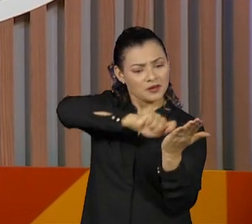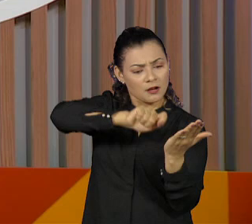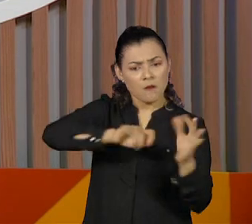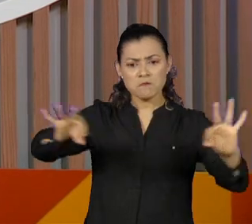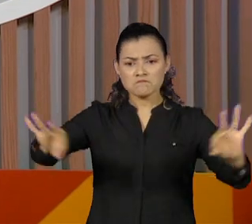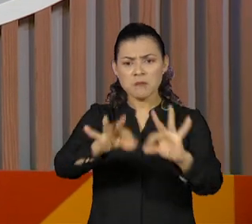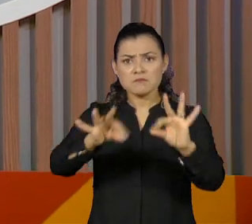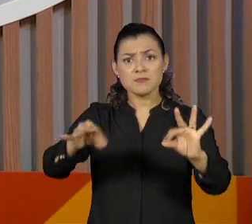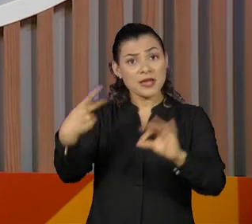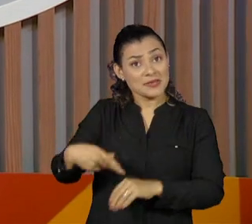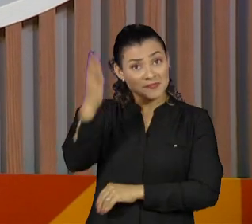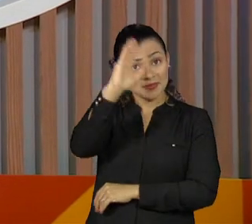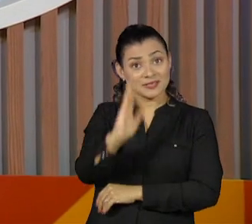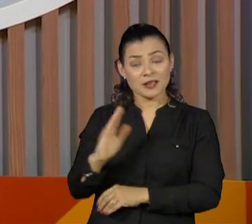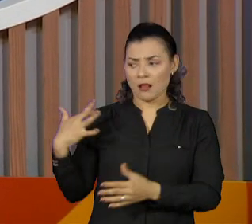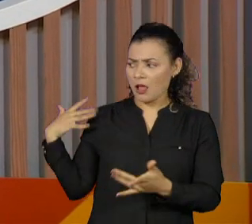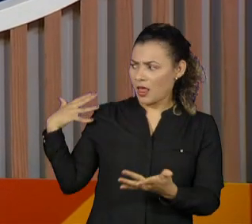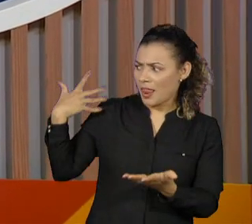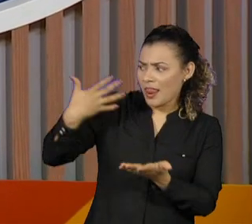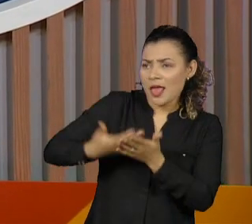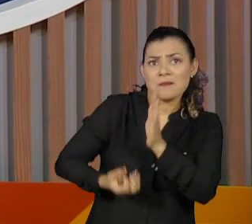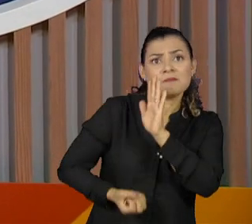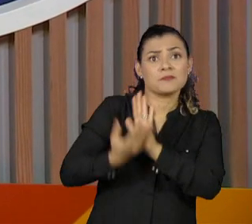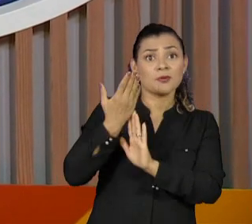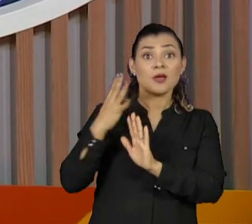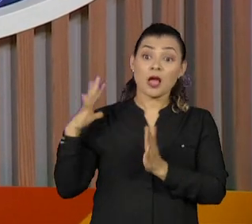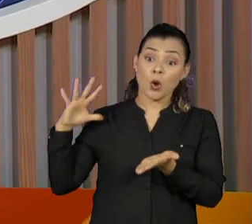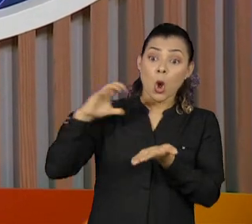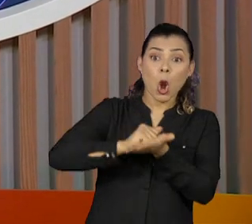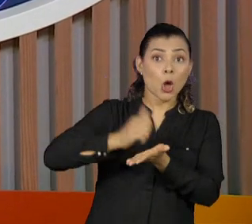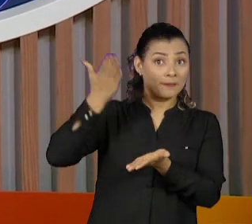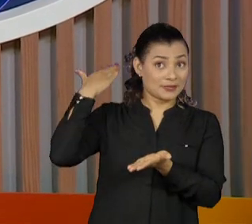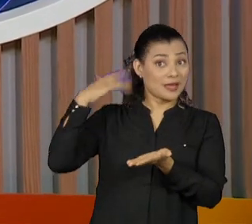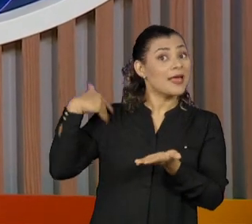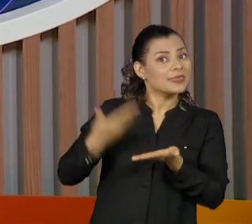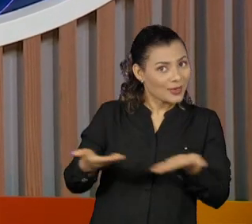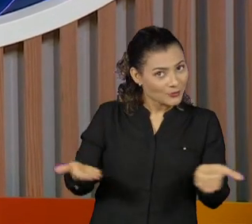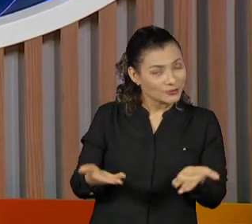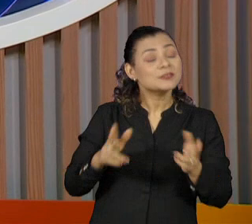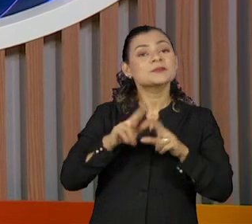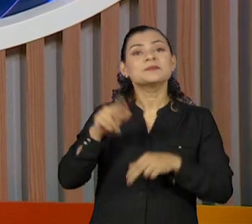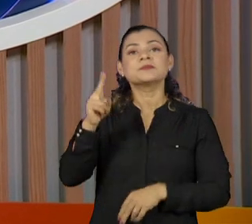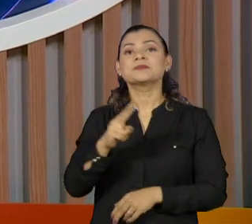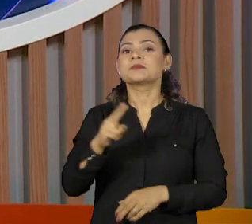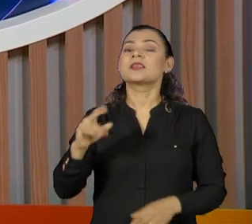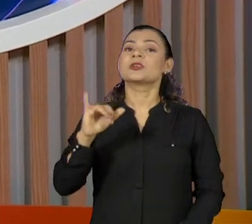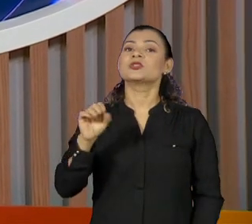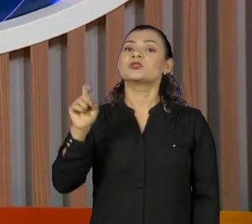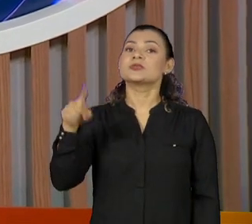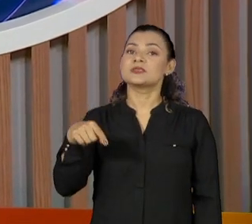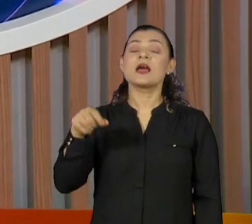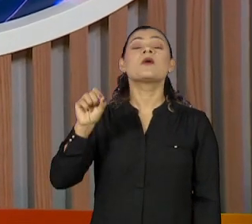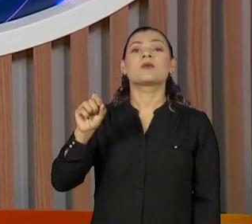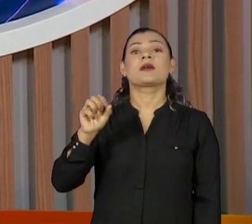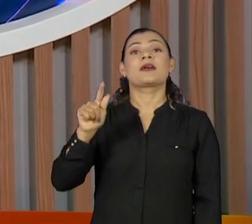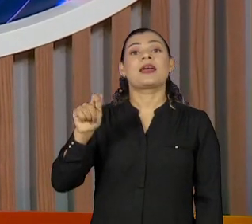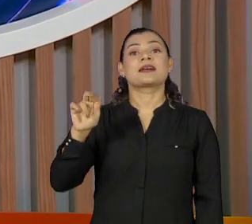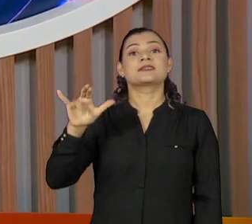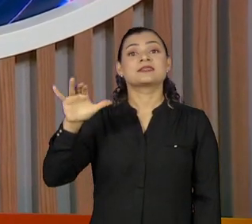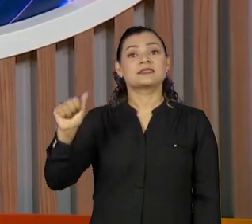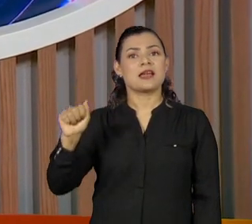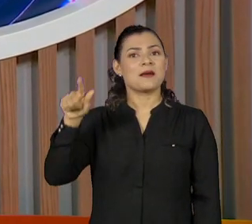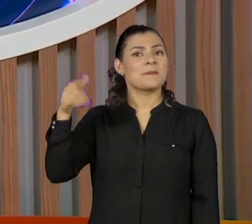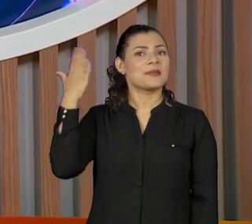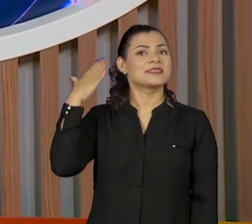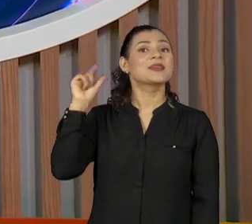concerto brasileira desde os tempos coloniais. Com o destaque do padre José Maurício Nunes Garcia, que era o